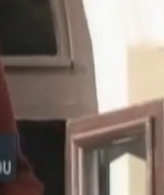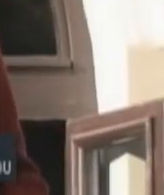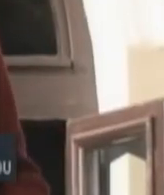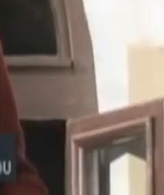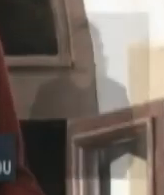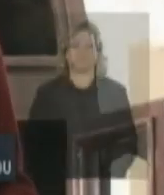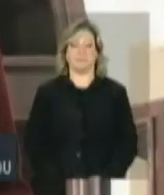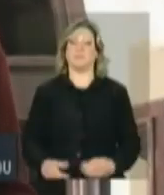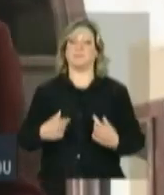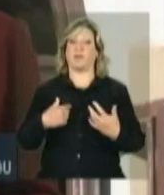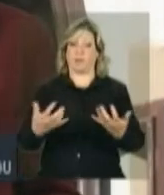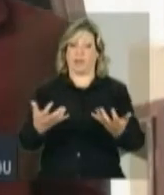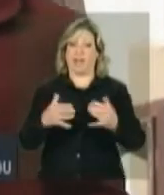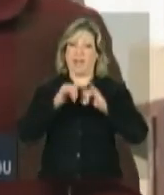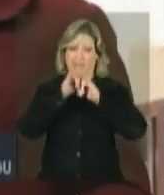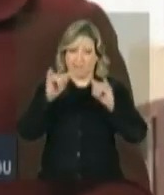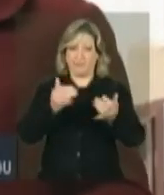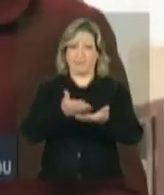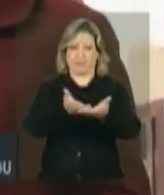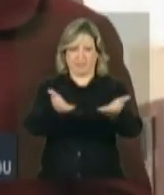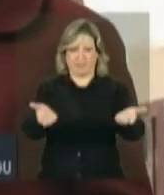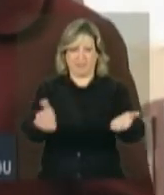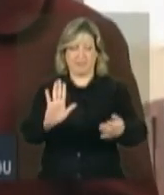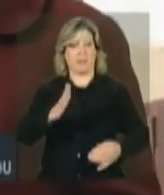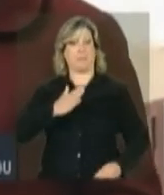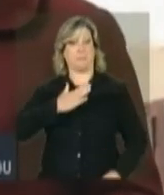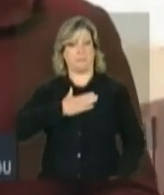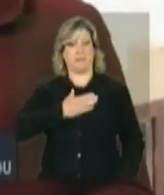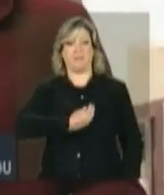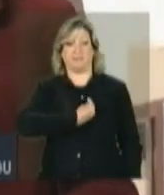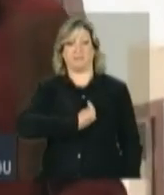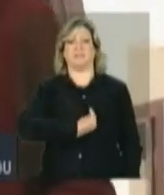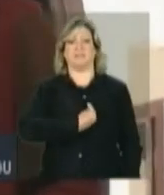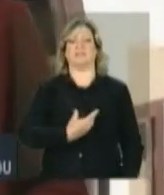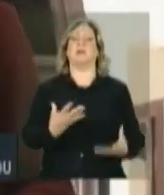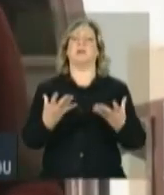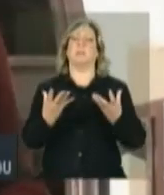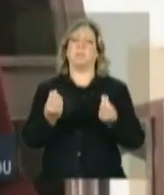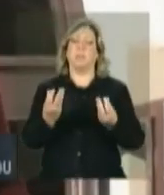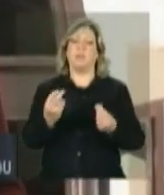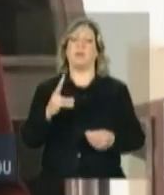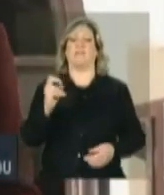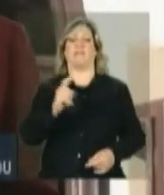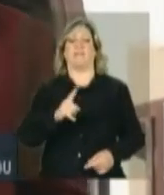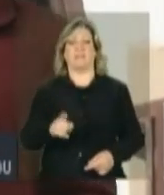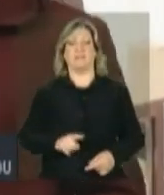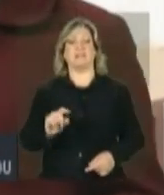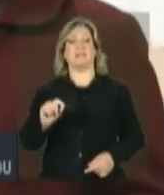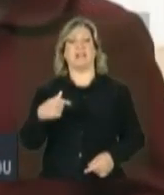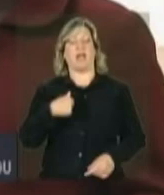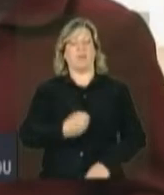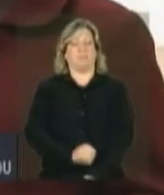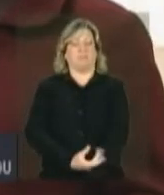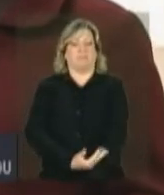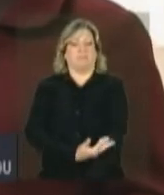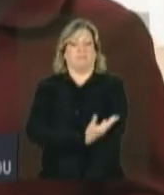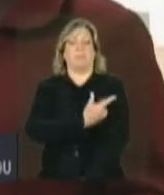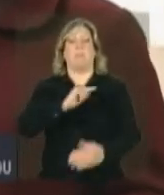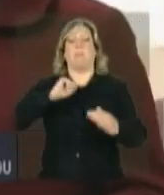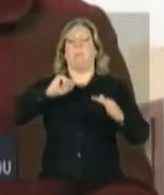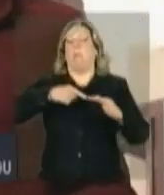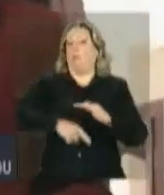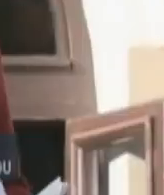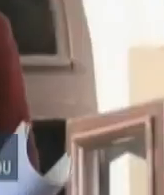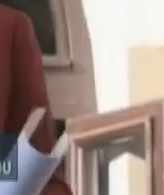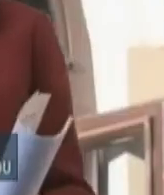Quero dizer a vocês que na minha vida, muitas vezes, eu me emocionei